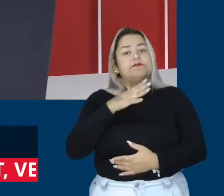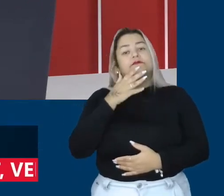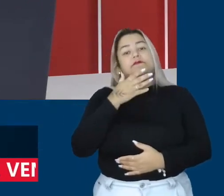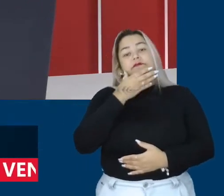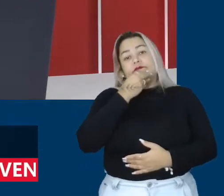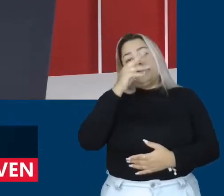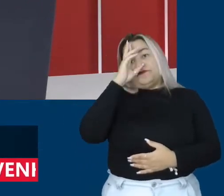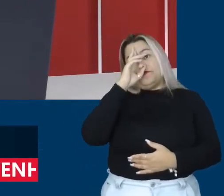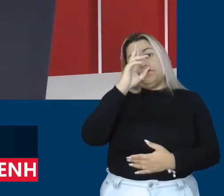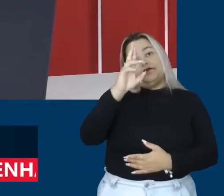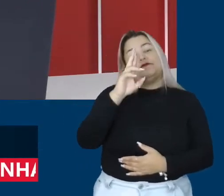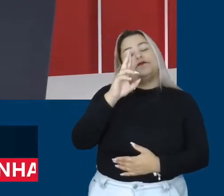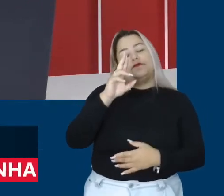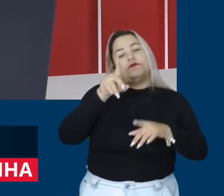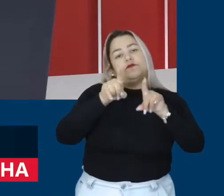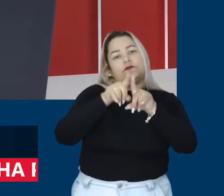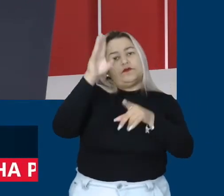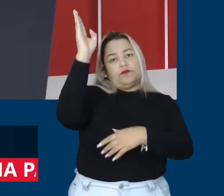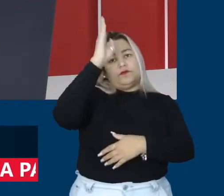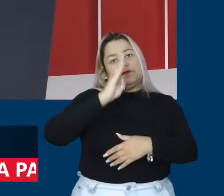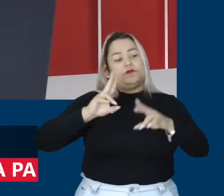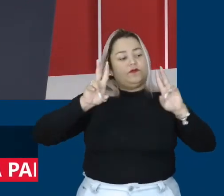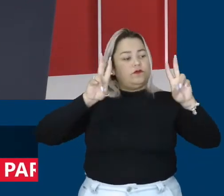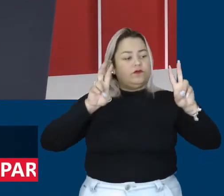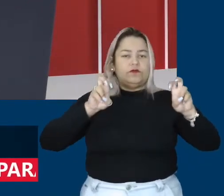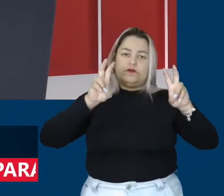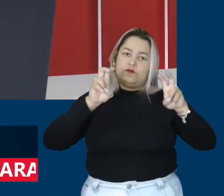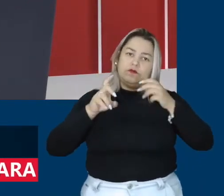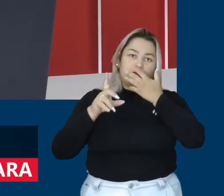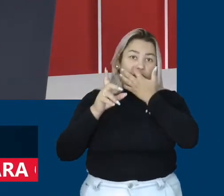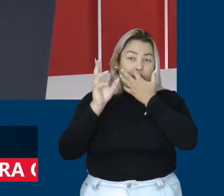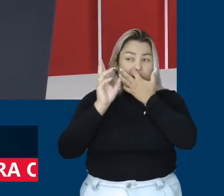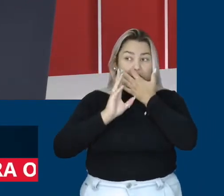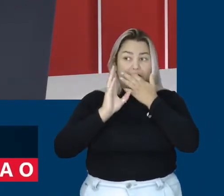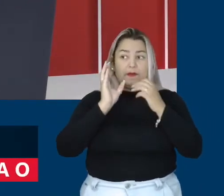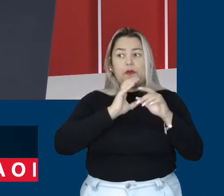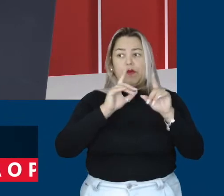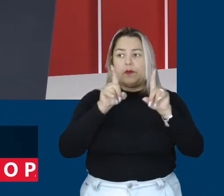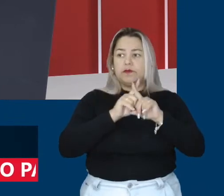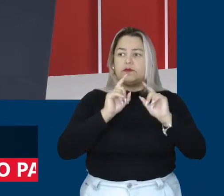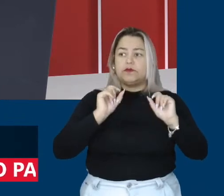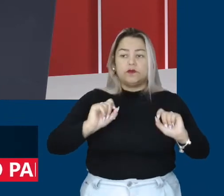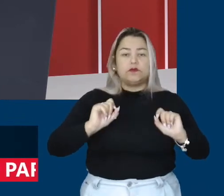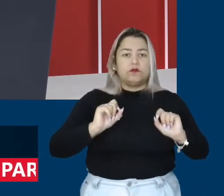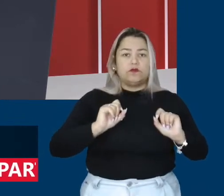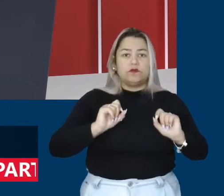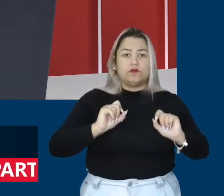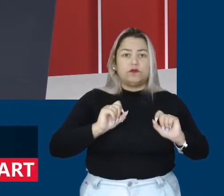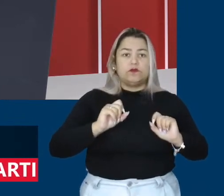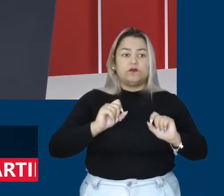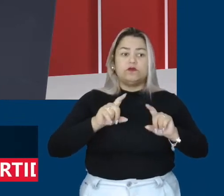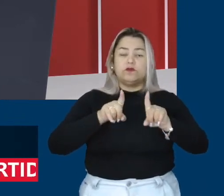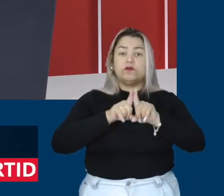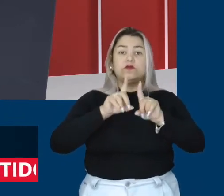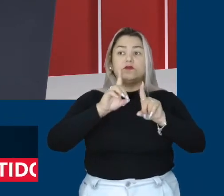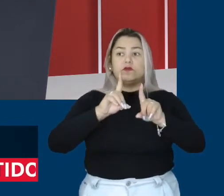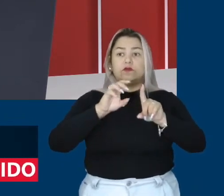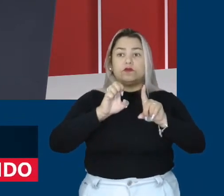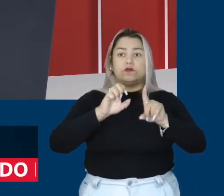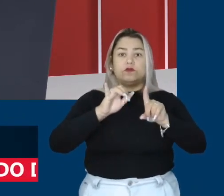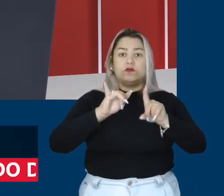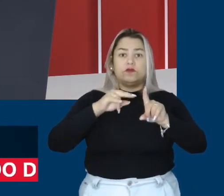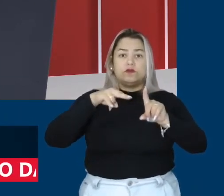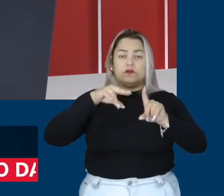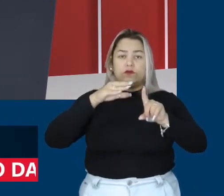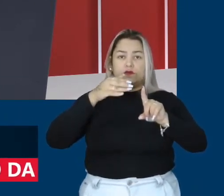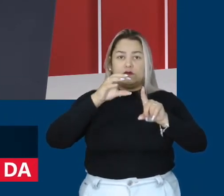situação do Brasil nesse tema, né, e os principais agentes que aceleram esse fenômeno de desertificação dessas áreas mais